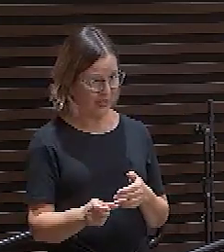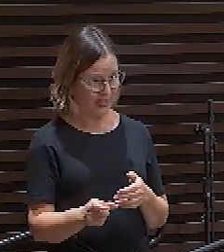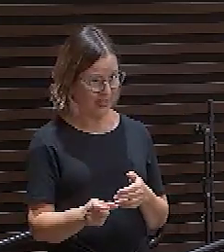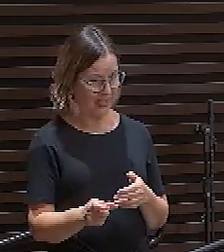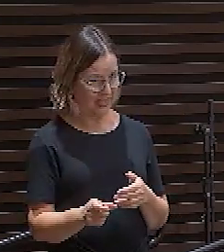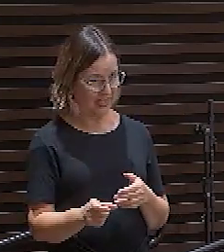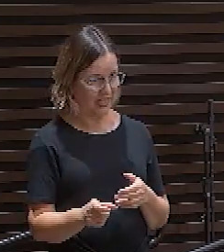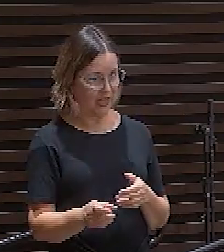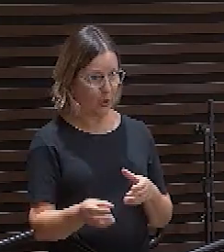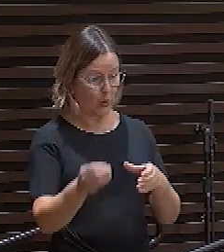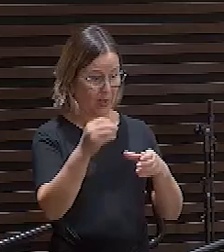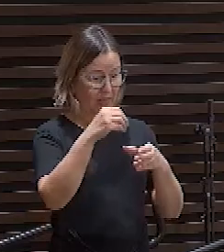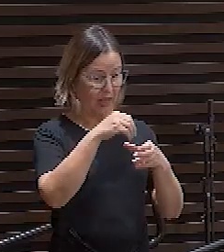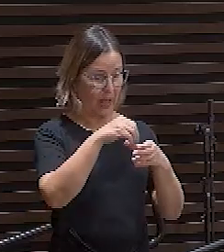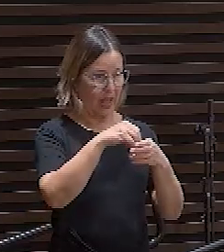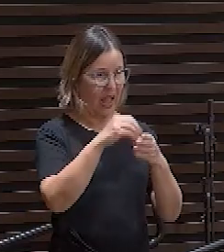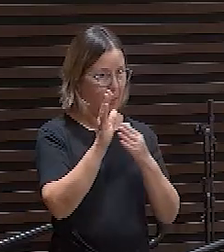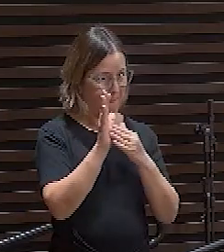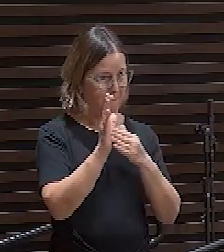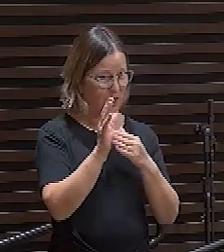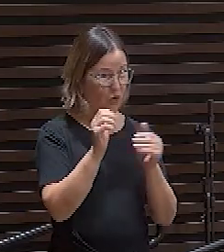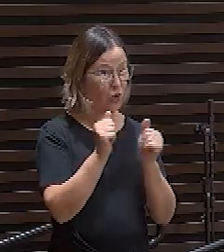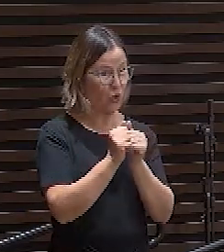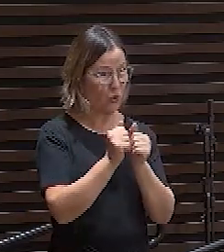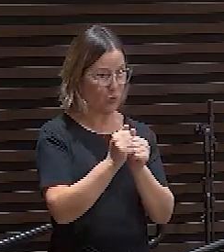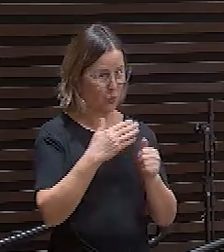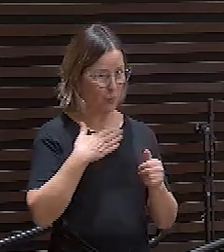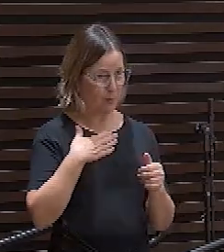pegar um bocado.